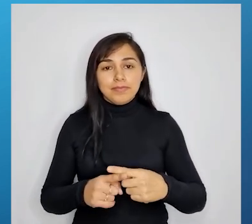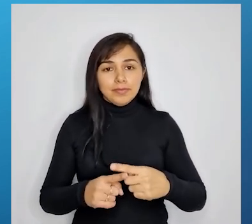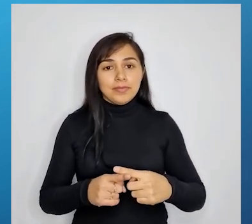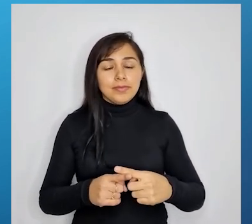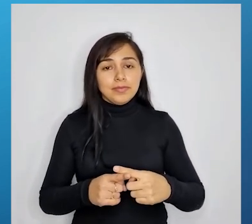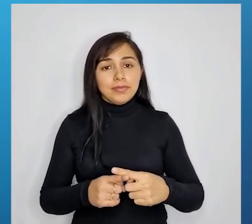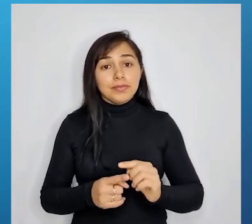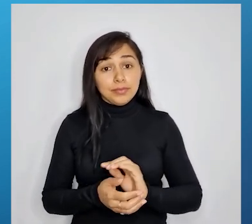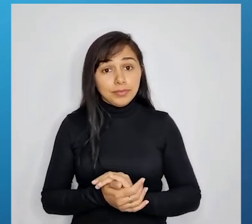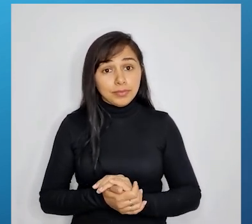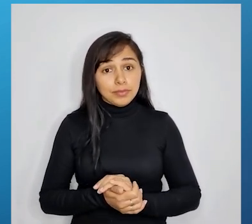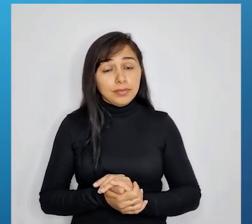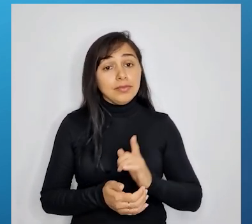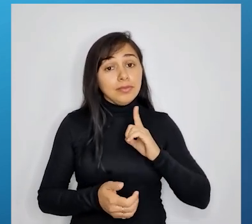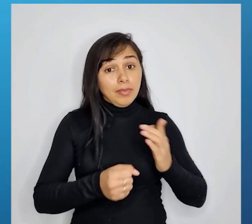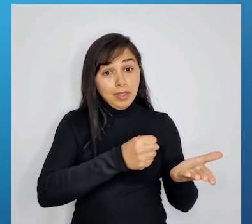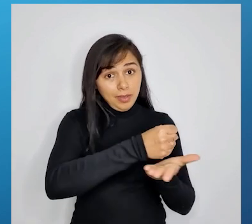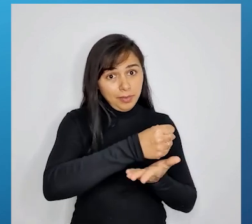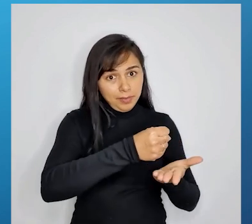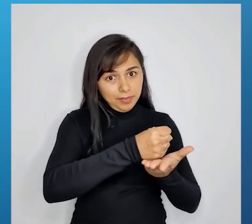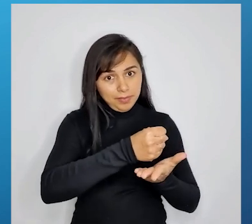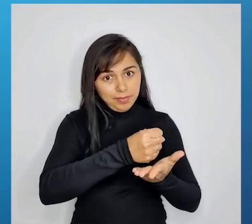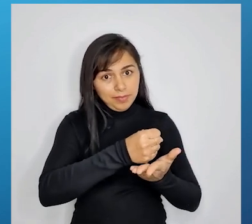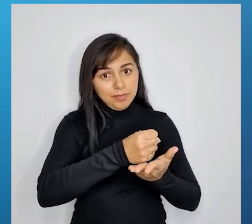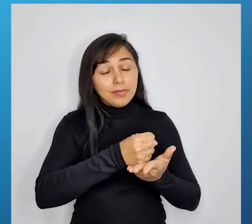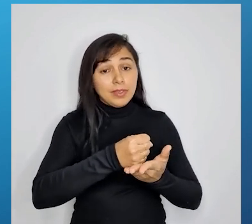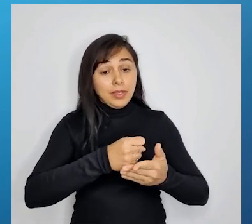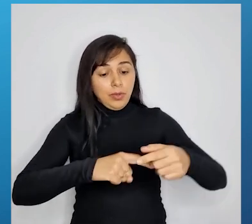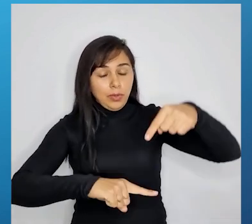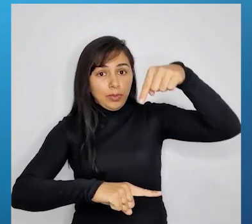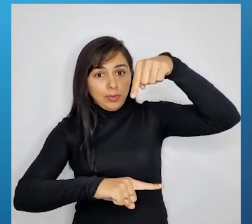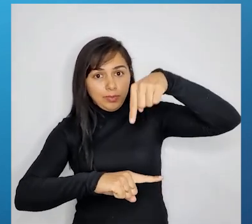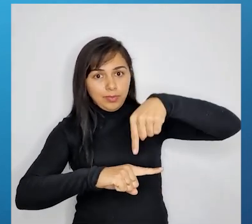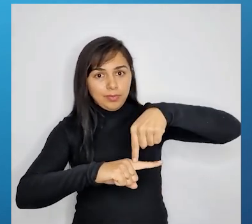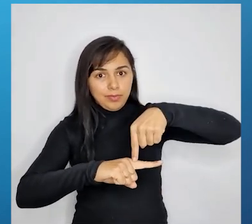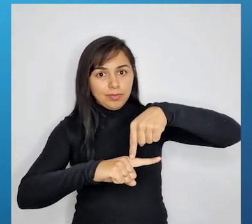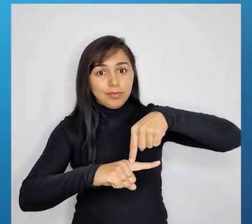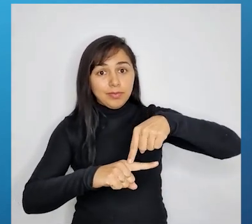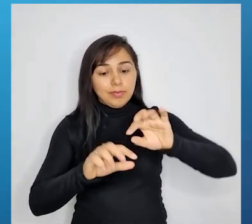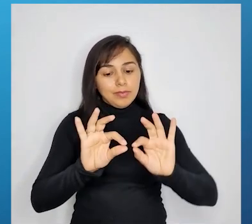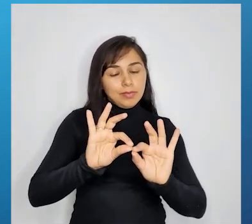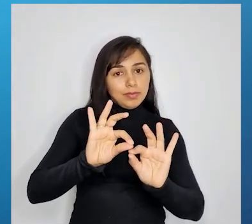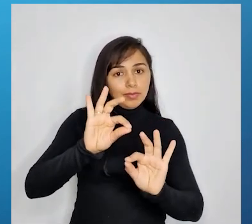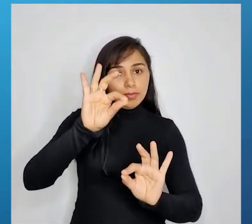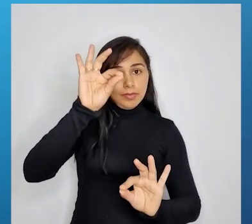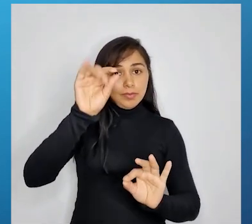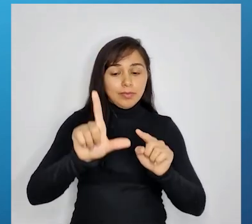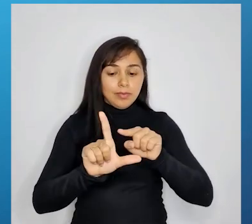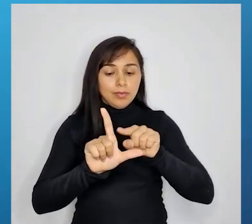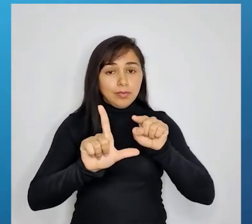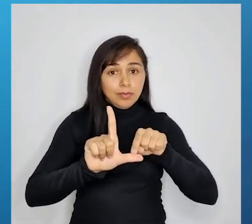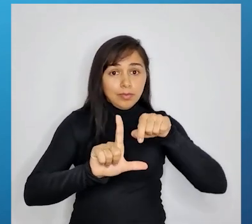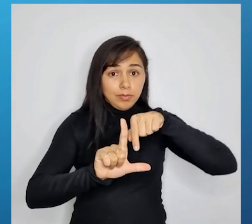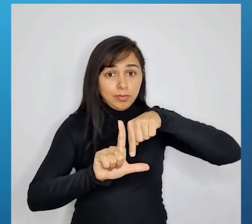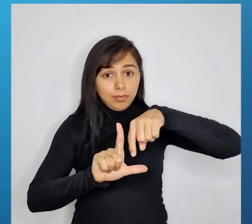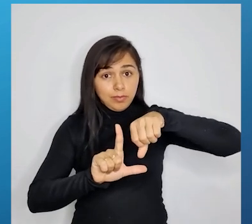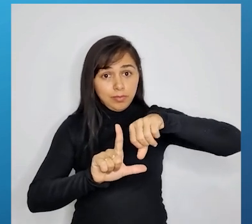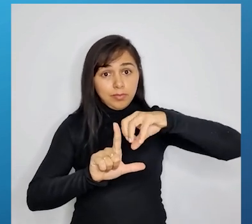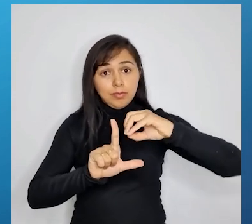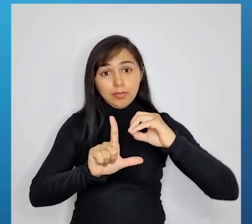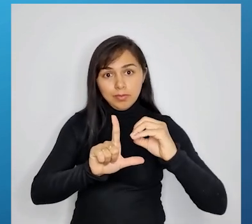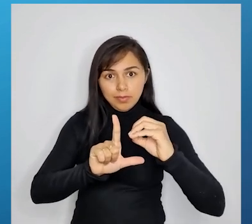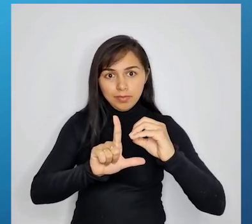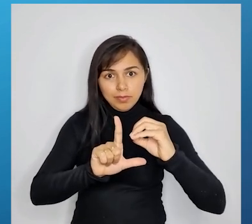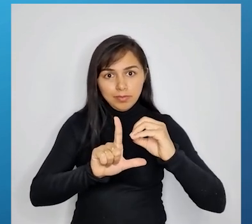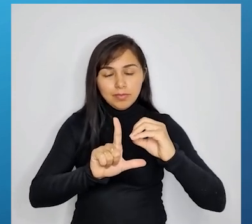não paralelo, ele vai formar esse ângulo de 90, né? Um encontro aqui, ó, de 90 graus com os lados da base.